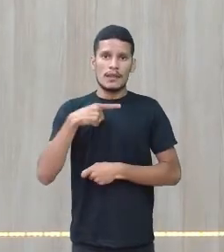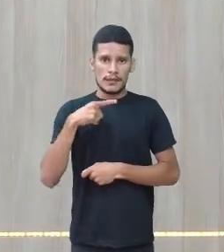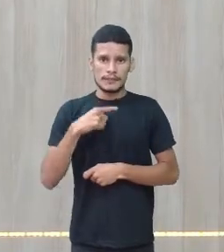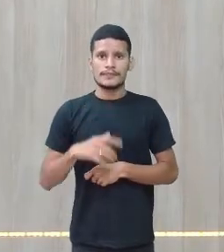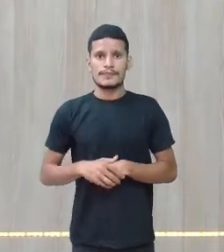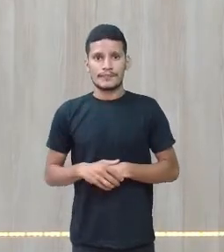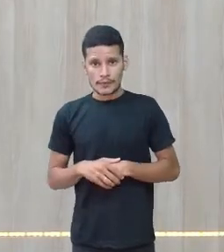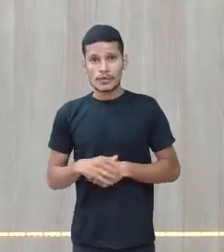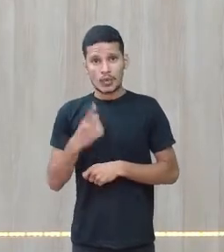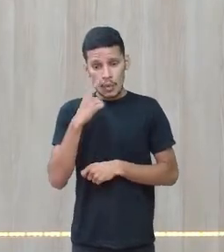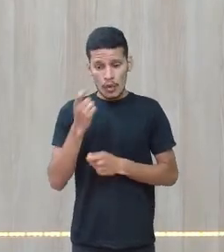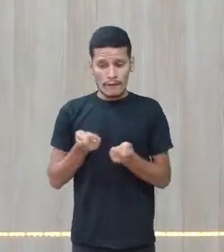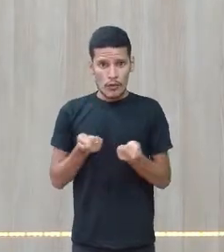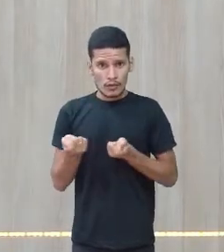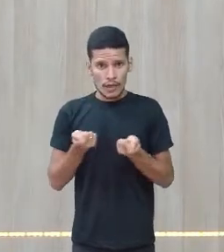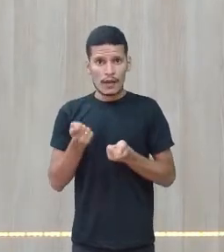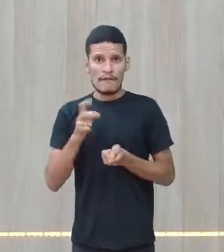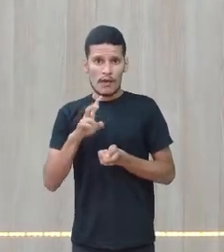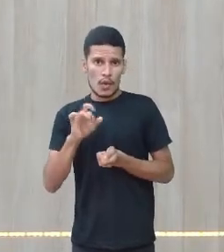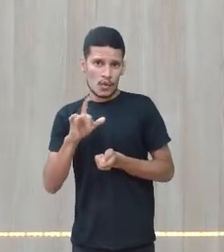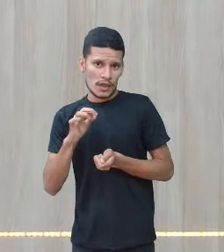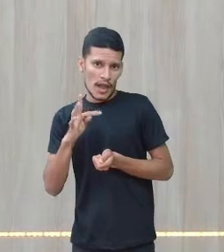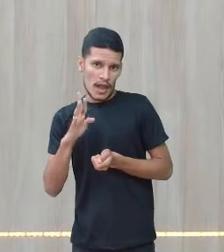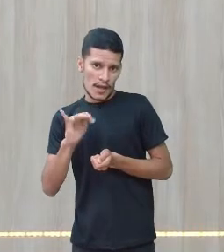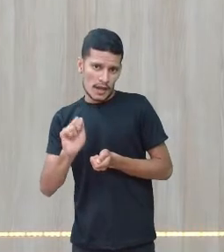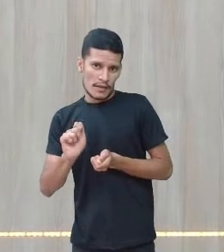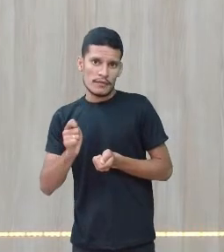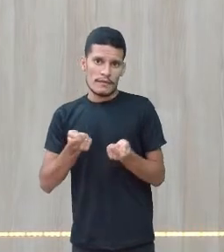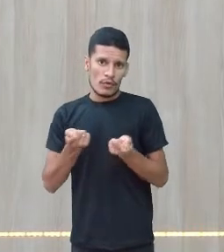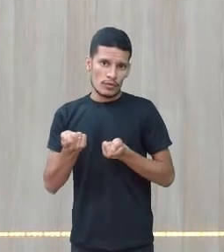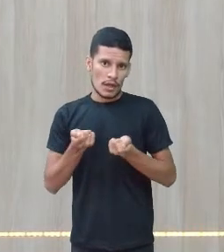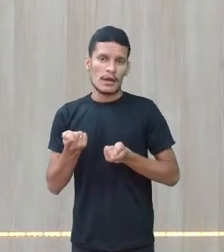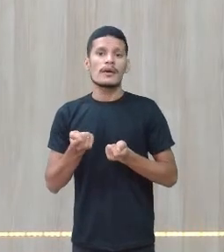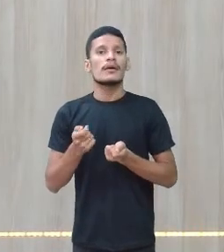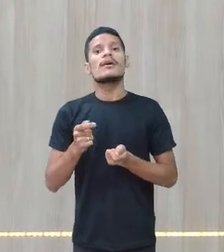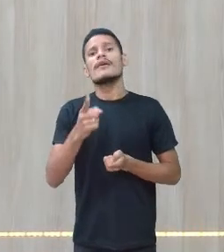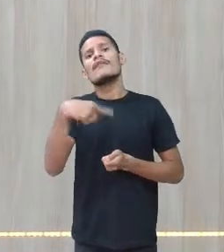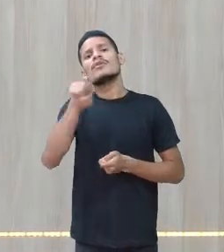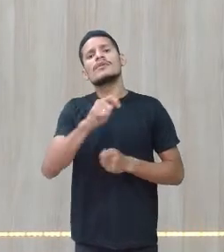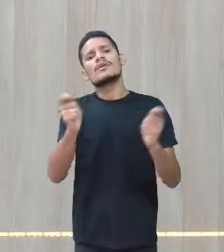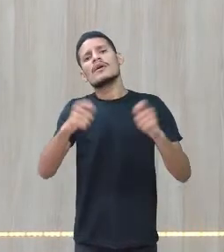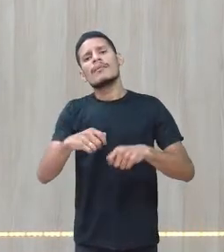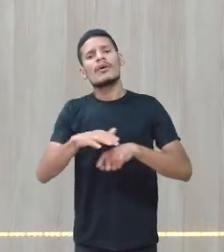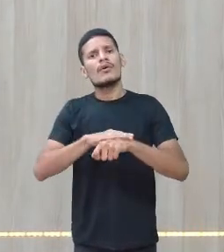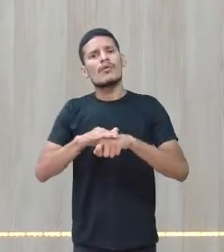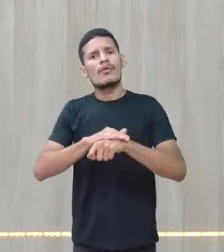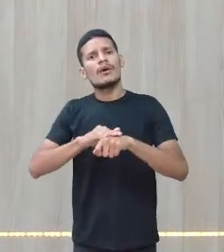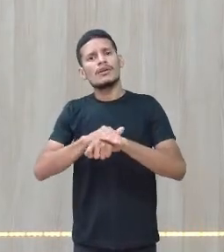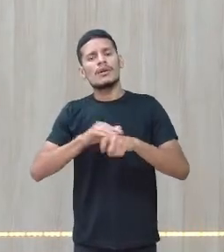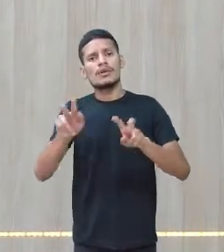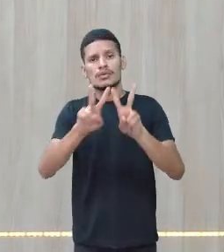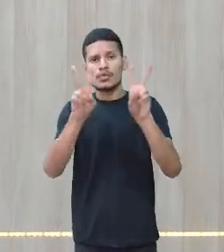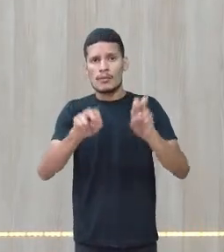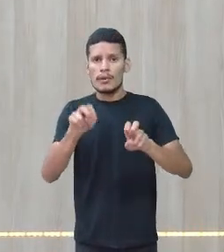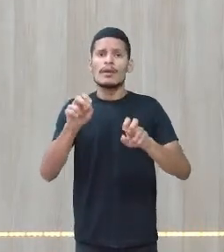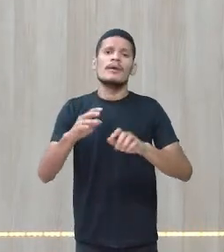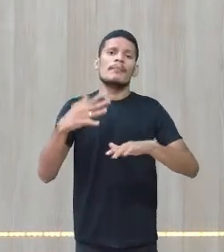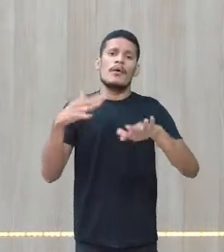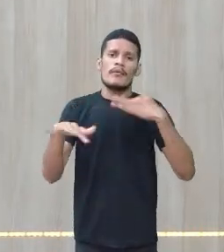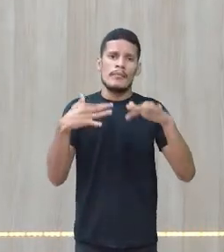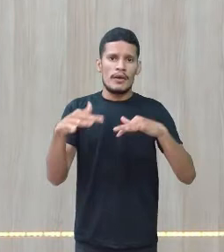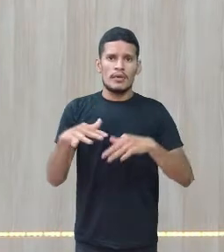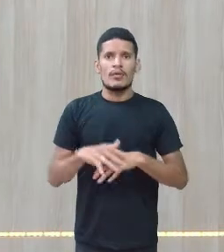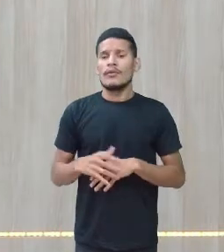primeiro voluntária, tá? Coloquem aí, vamos ver se quem chega aí para a gente poder falar em relação desses